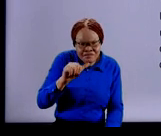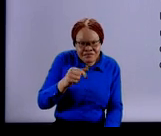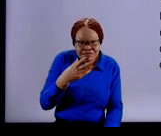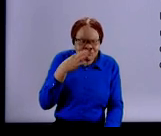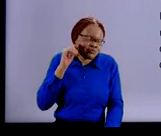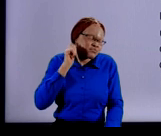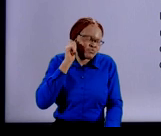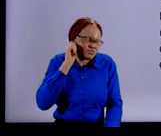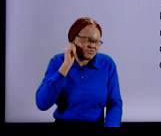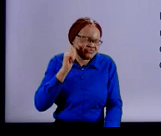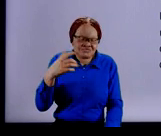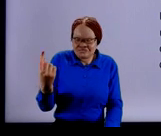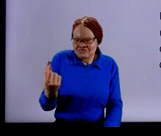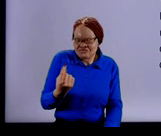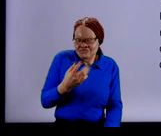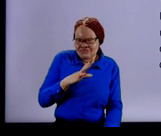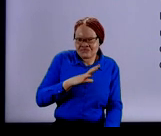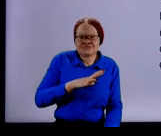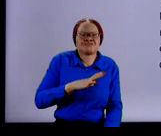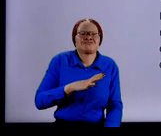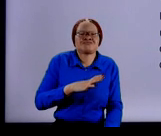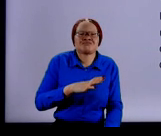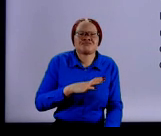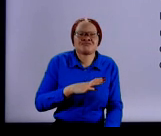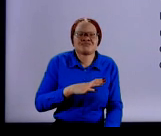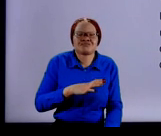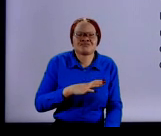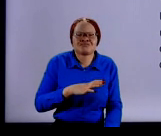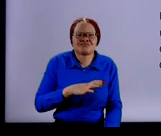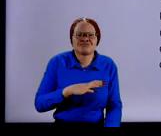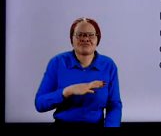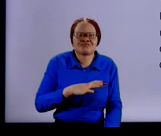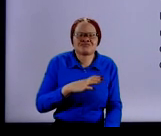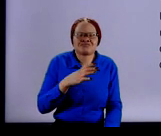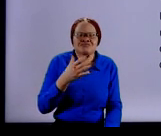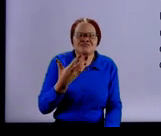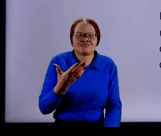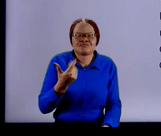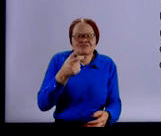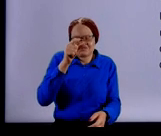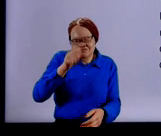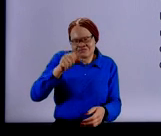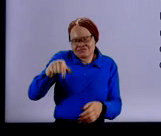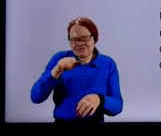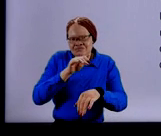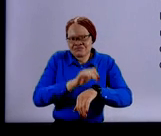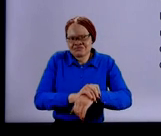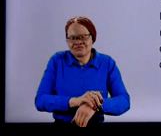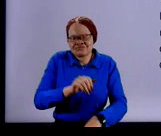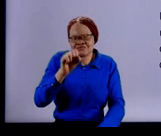mais saborosos que conseguiu encontrar Este texto pertence a Sofia Windows